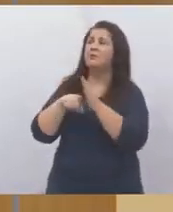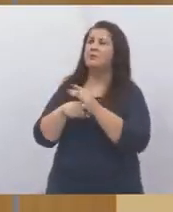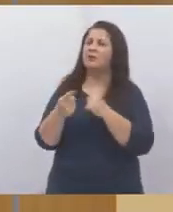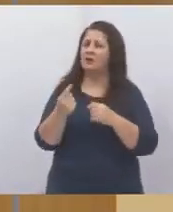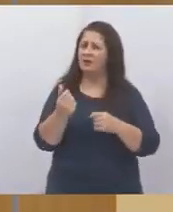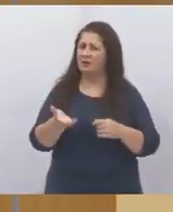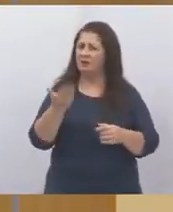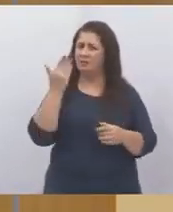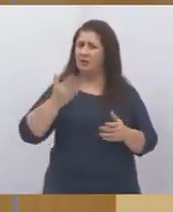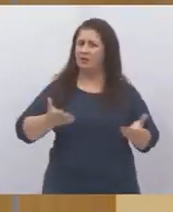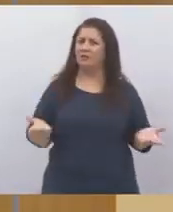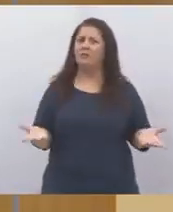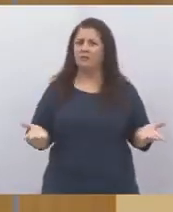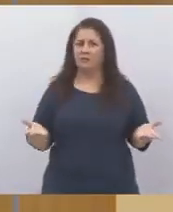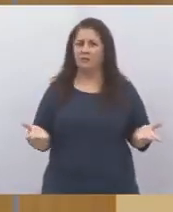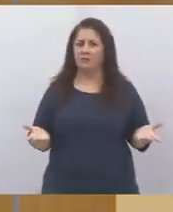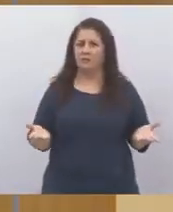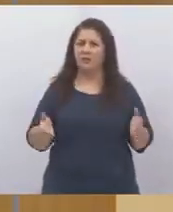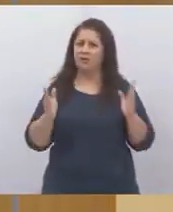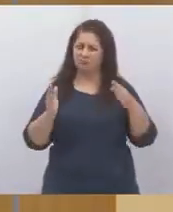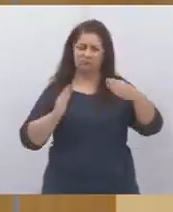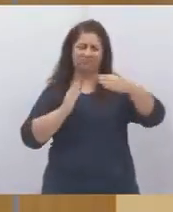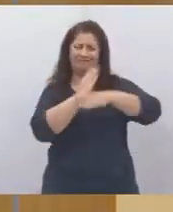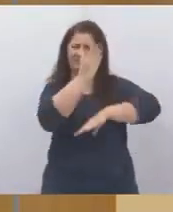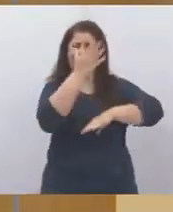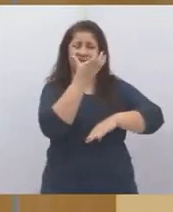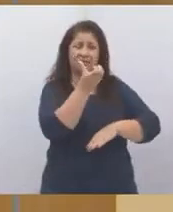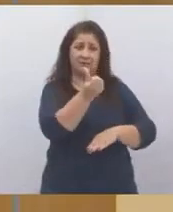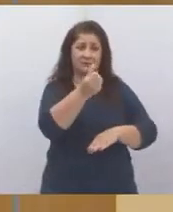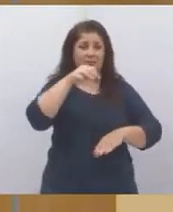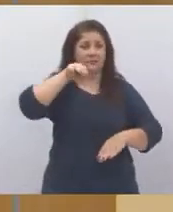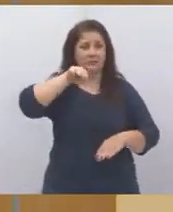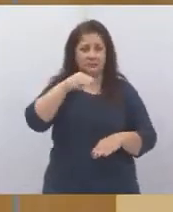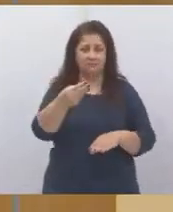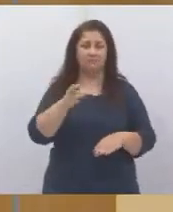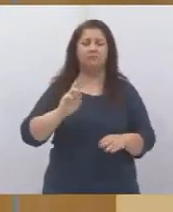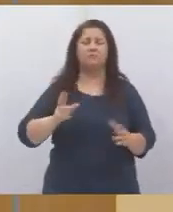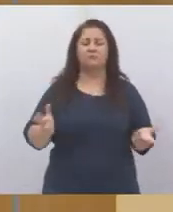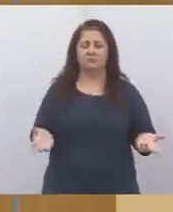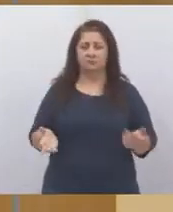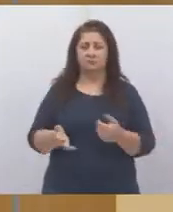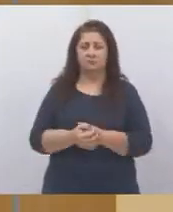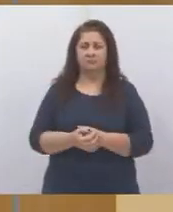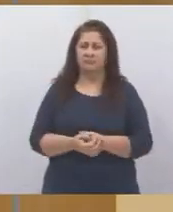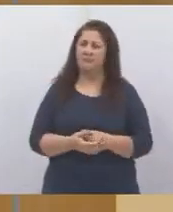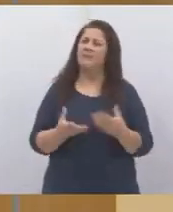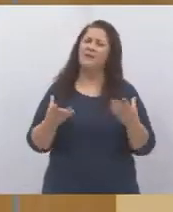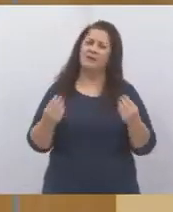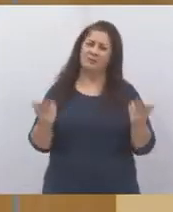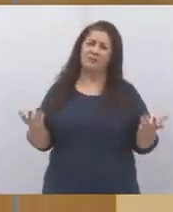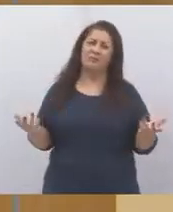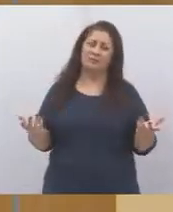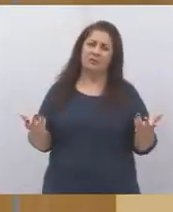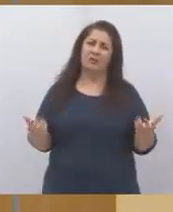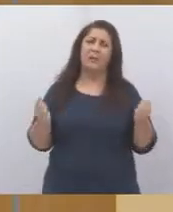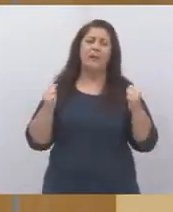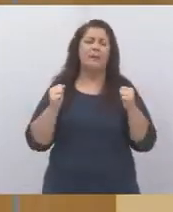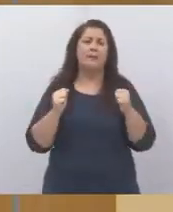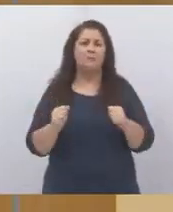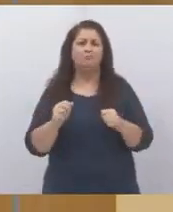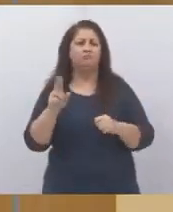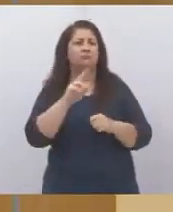mais certamente já ultrapassou mais de 6 milhões de reais r$ 6000000 de aumento você pode